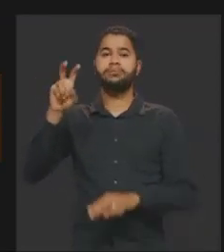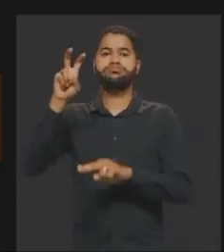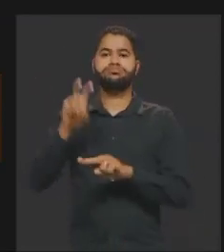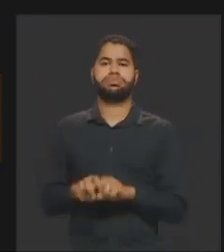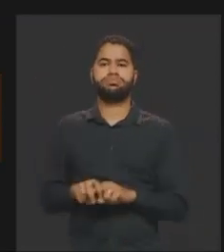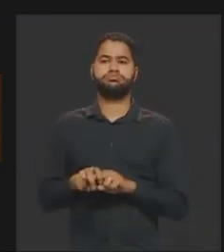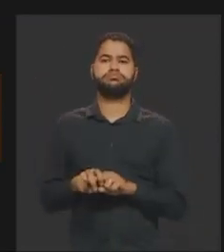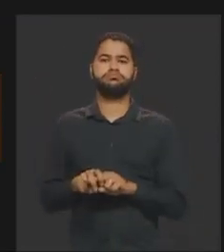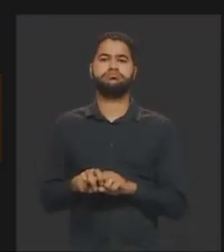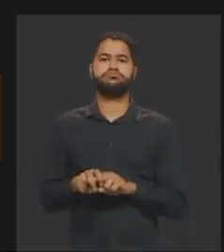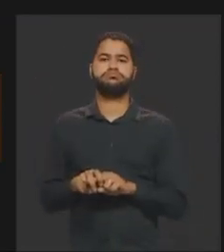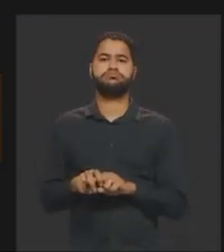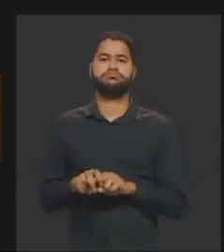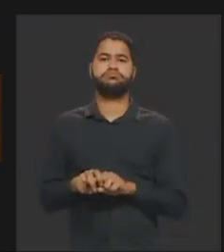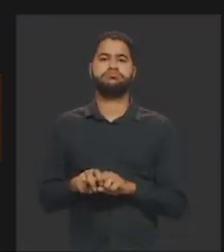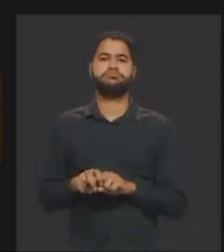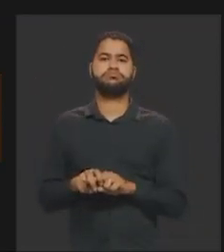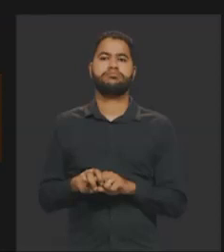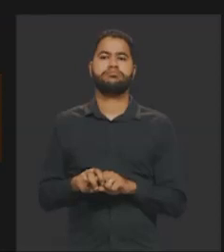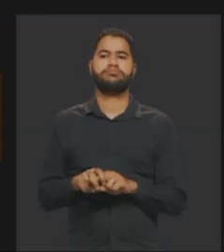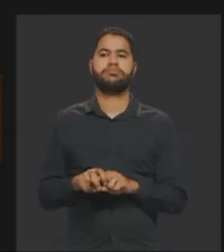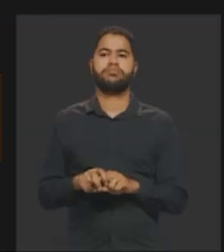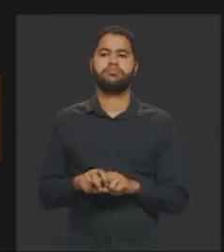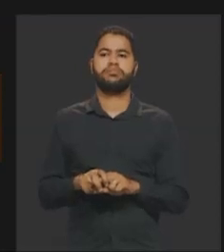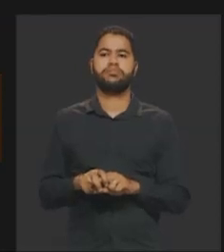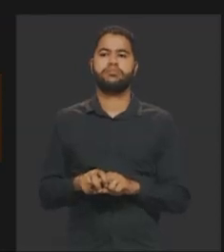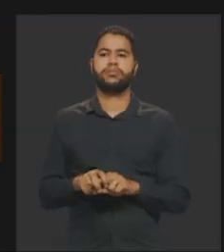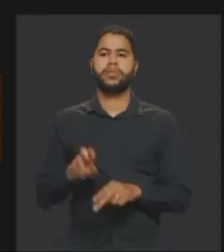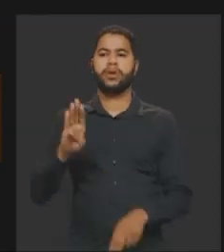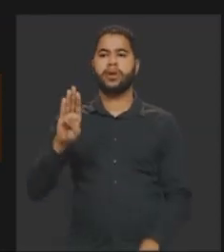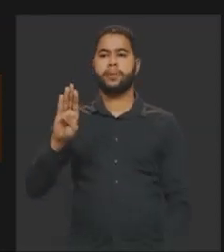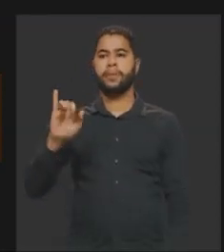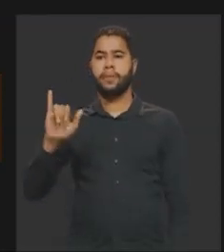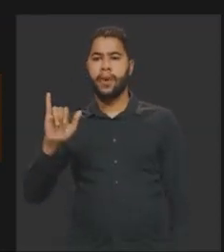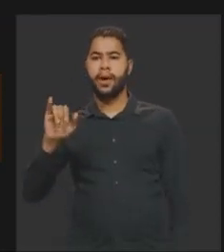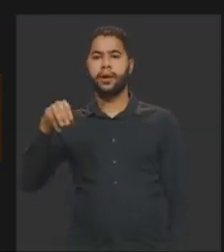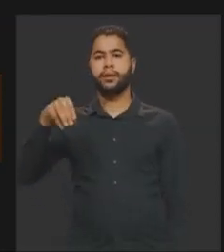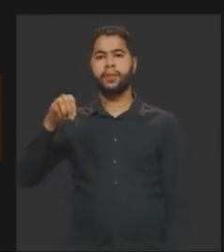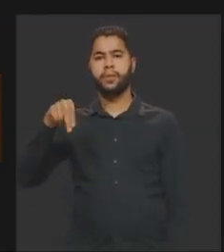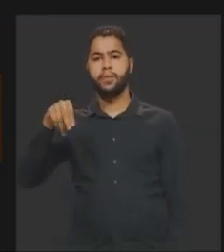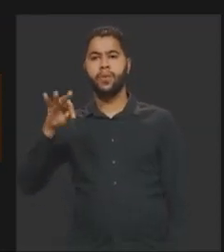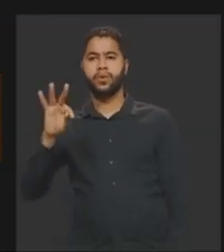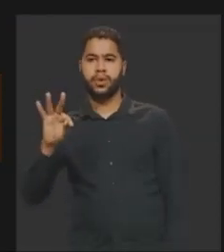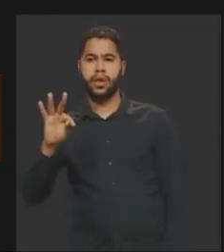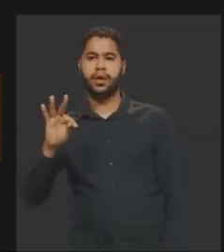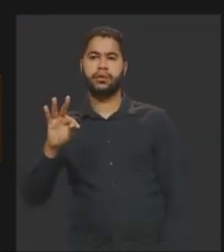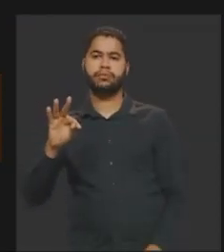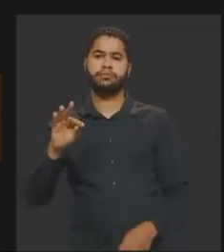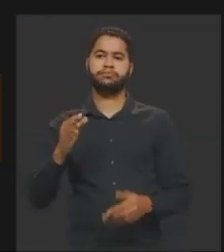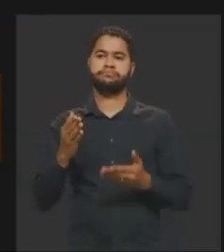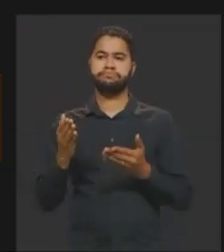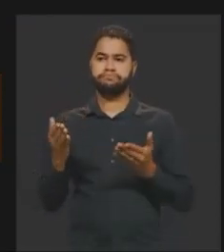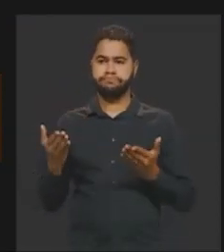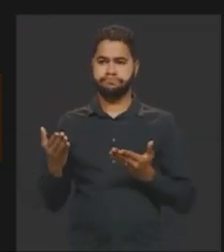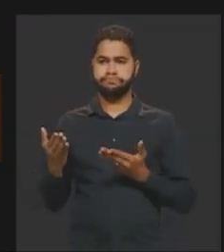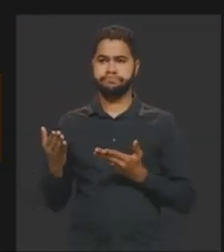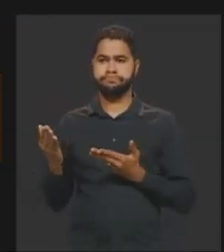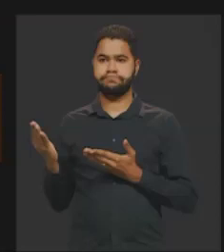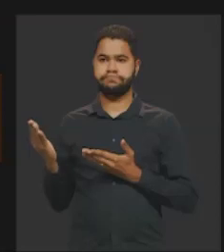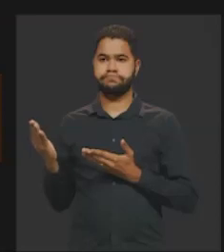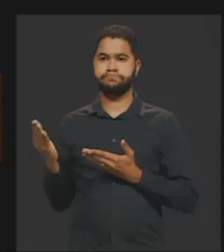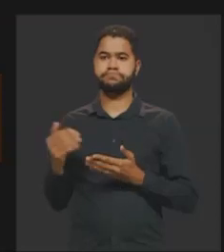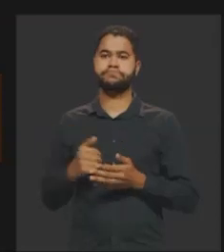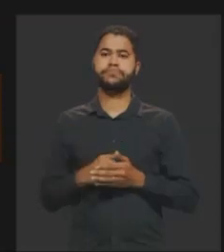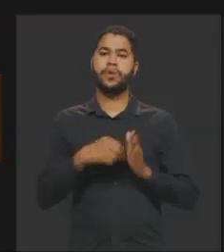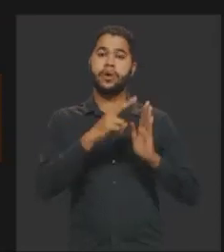vez só. By Monet, por Monet, standing at a window overlooking the harbor at sunrise.